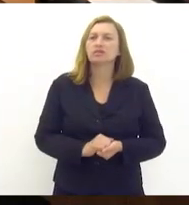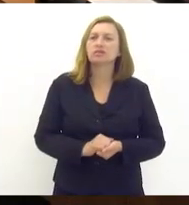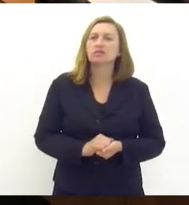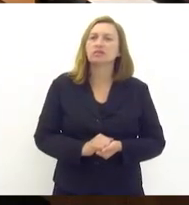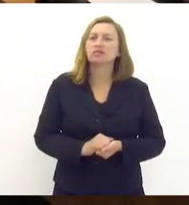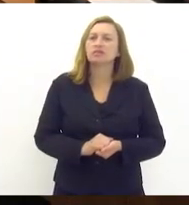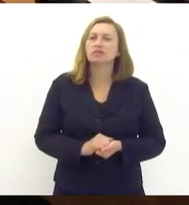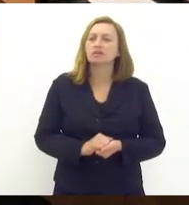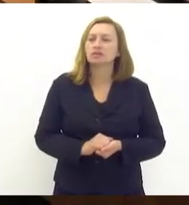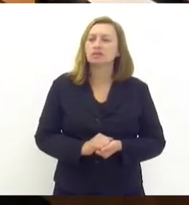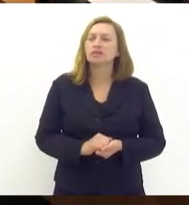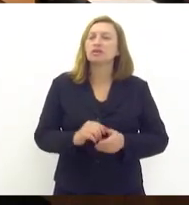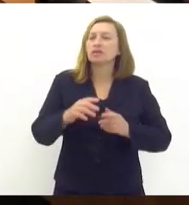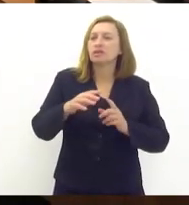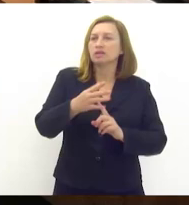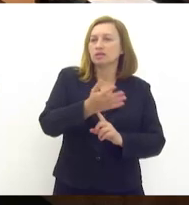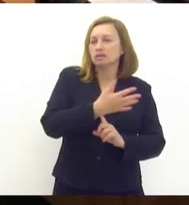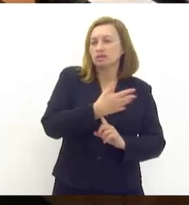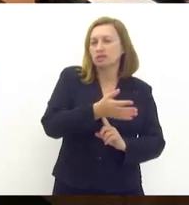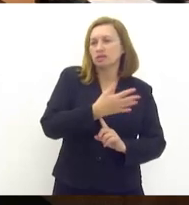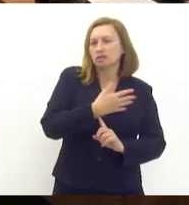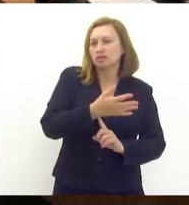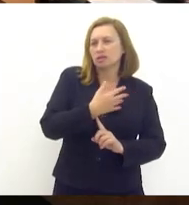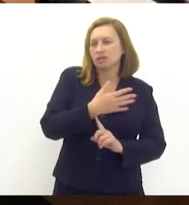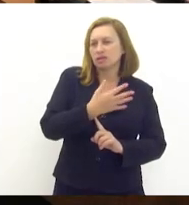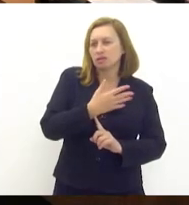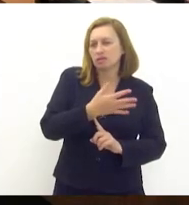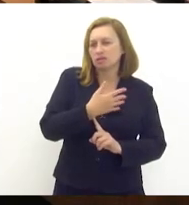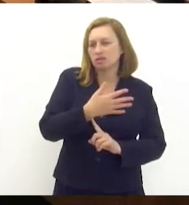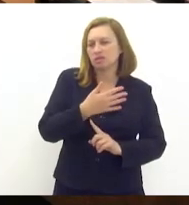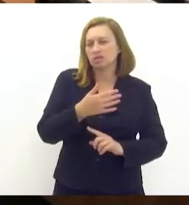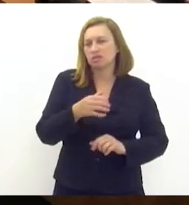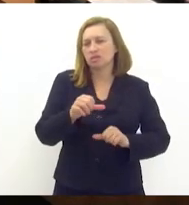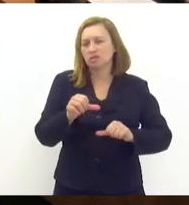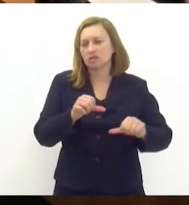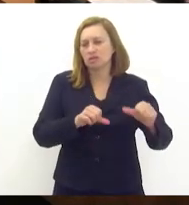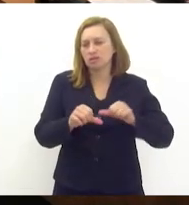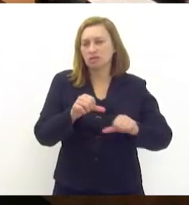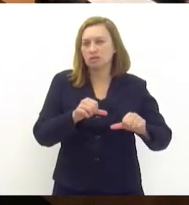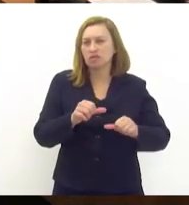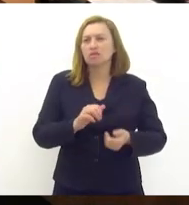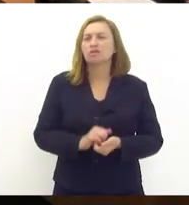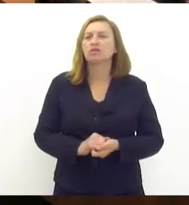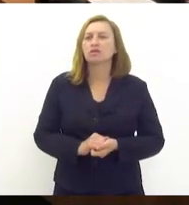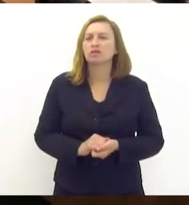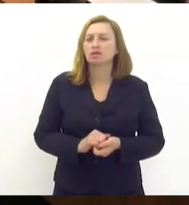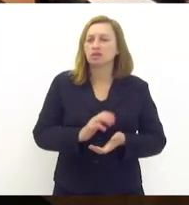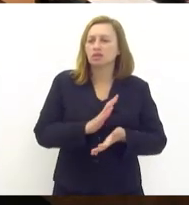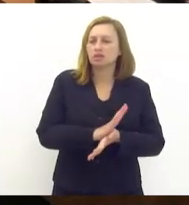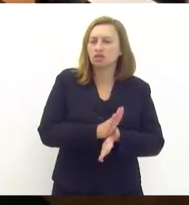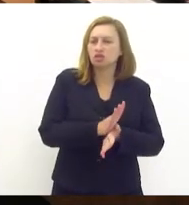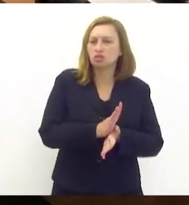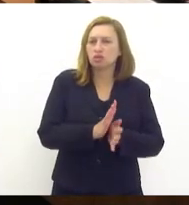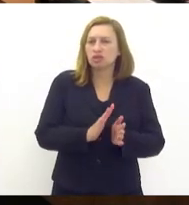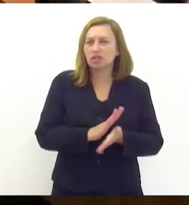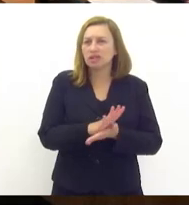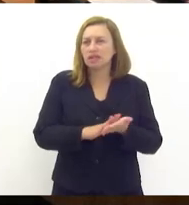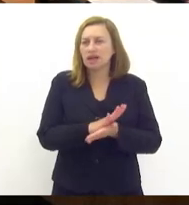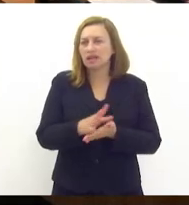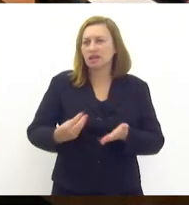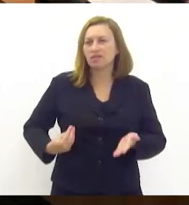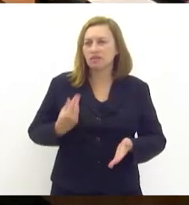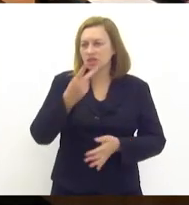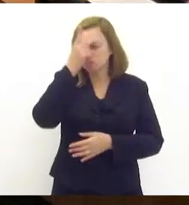permitiam fazer deputada Renata Souza a mesma coisa sem destruir o pulmão e a vida